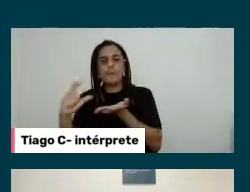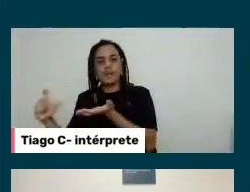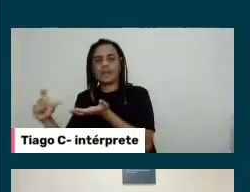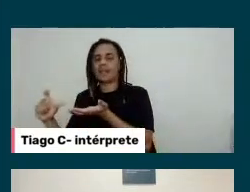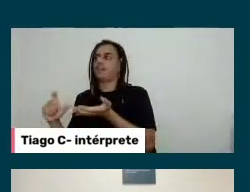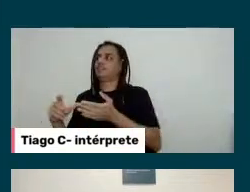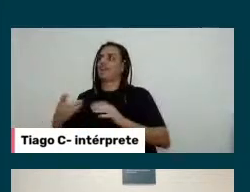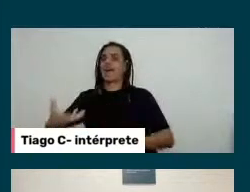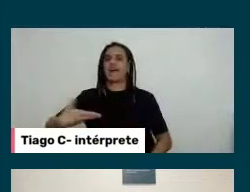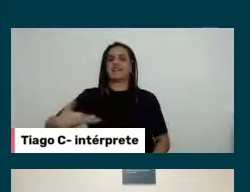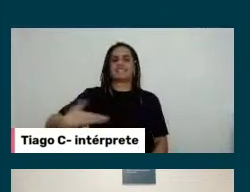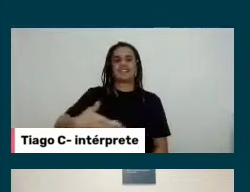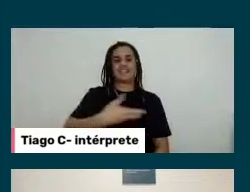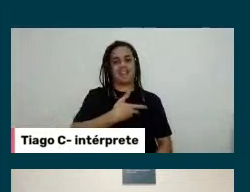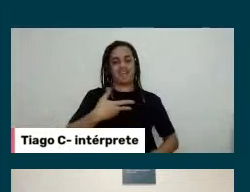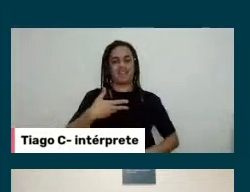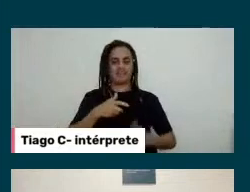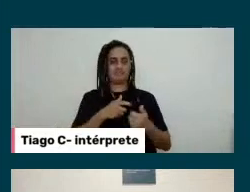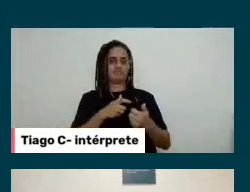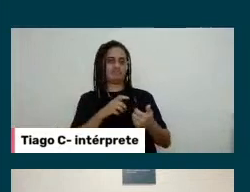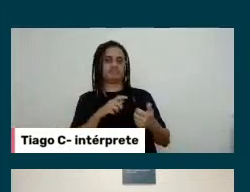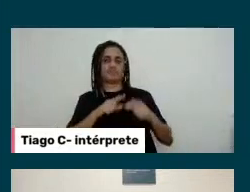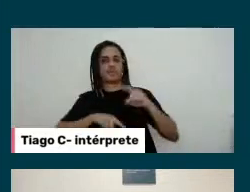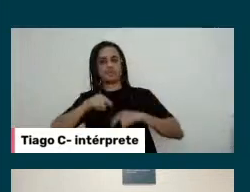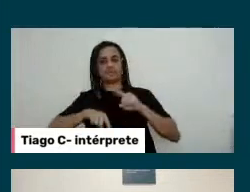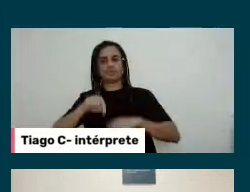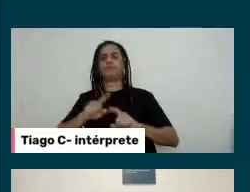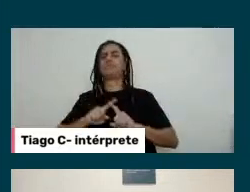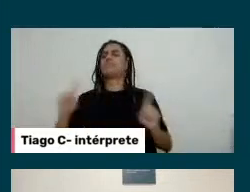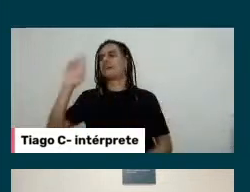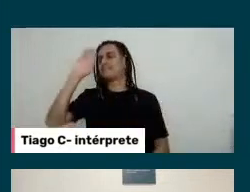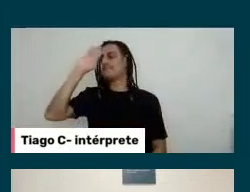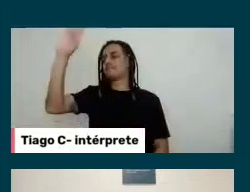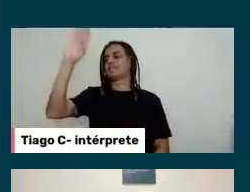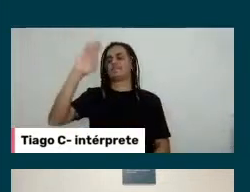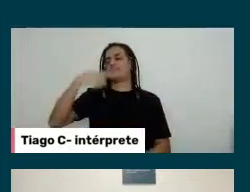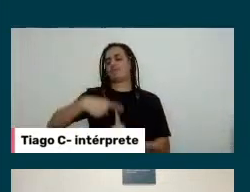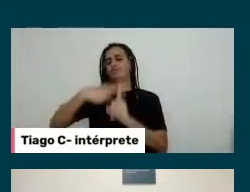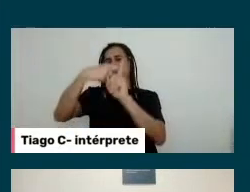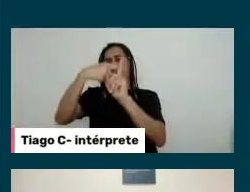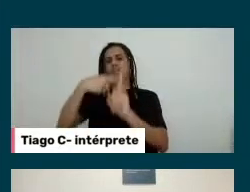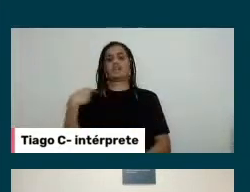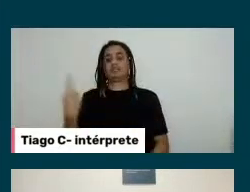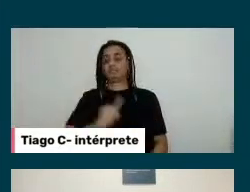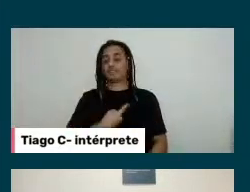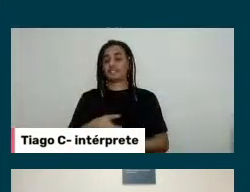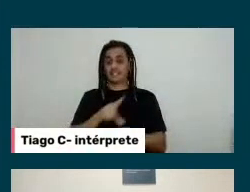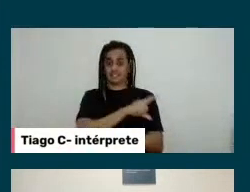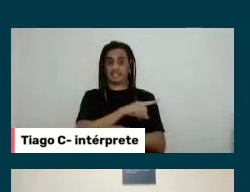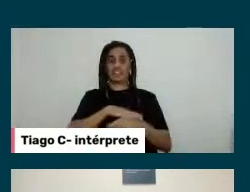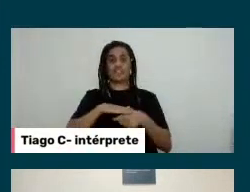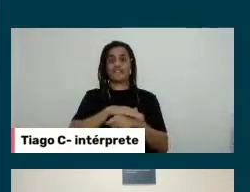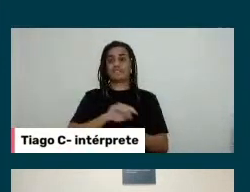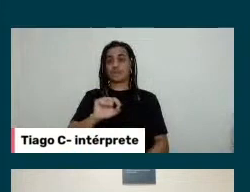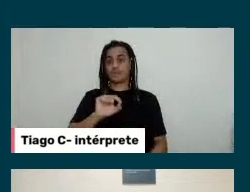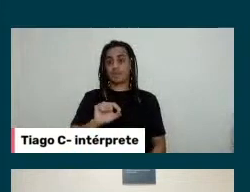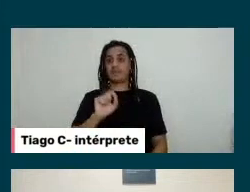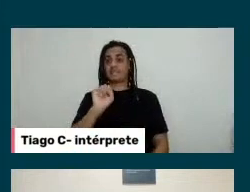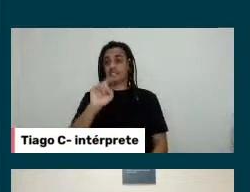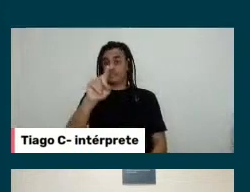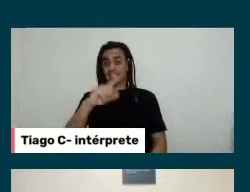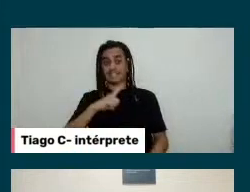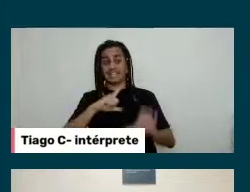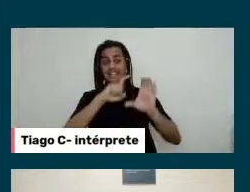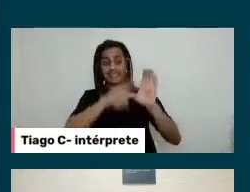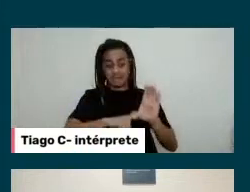de produto. Então, mas a principal dica sobre o time de produto é algo que a gente estava conversando antes da palestra, se você tem dependência com outro